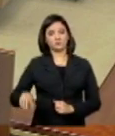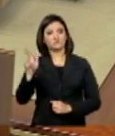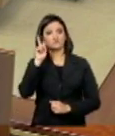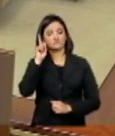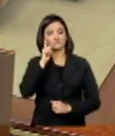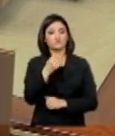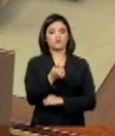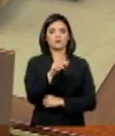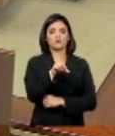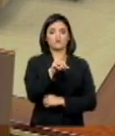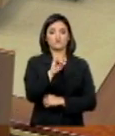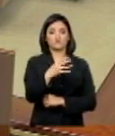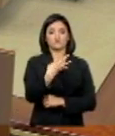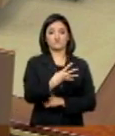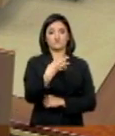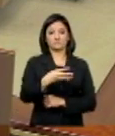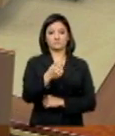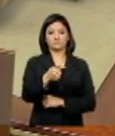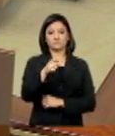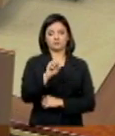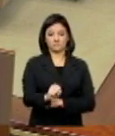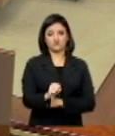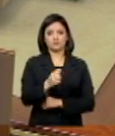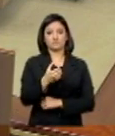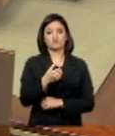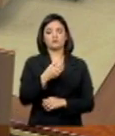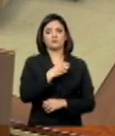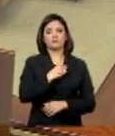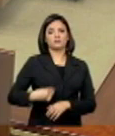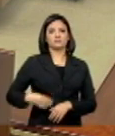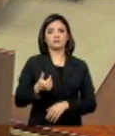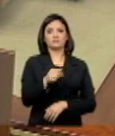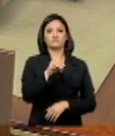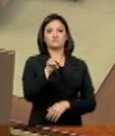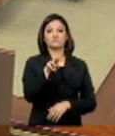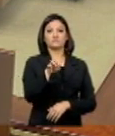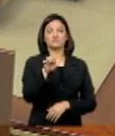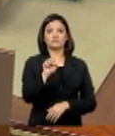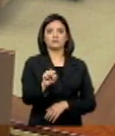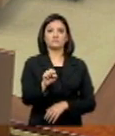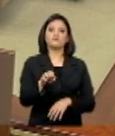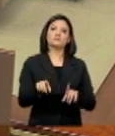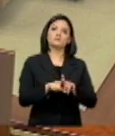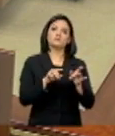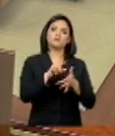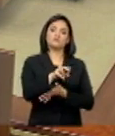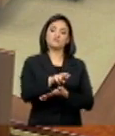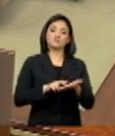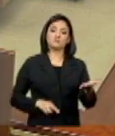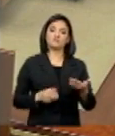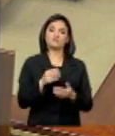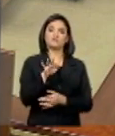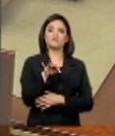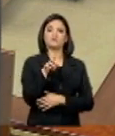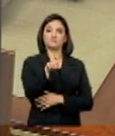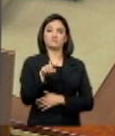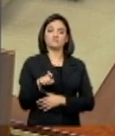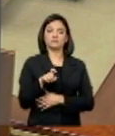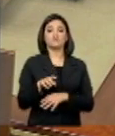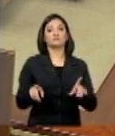4 478 ministro ayres britto relator para acórdão ministro luiz fux que foi exatamente essa